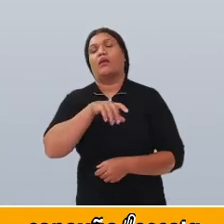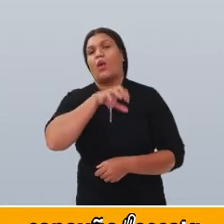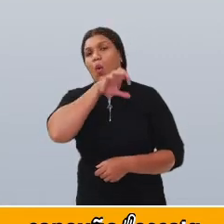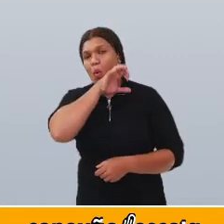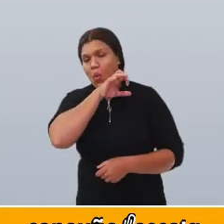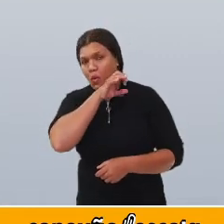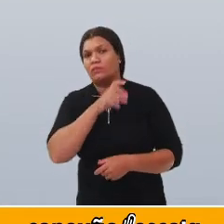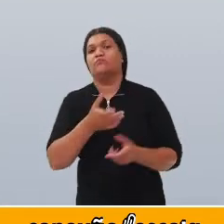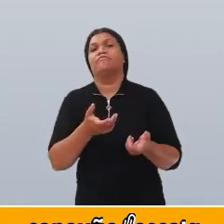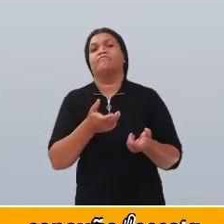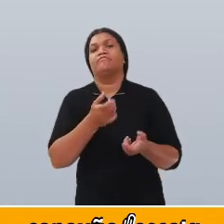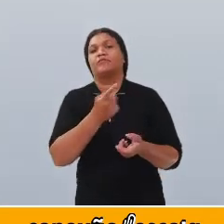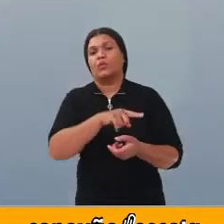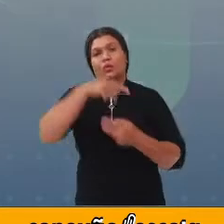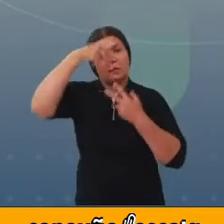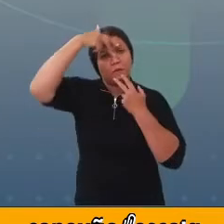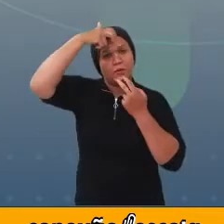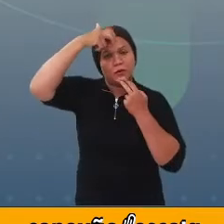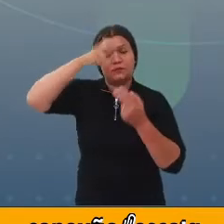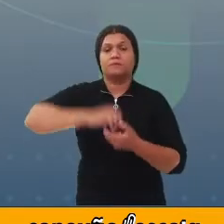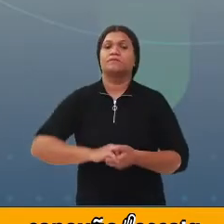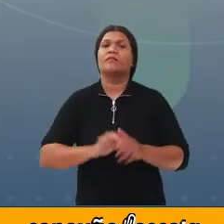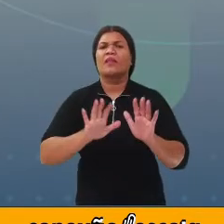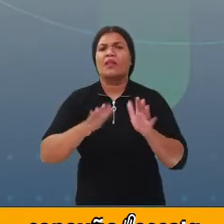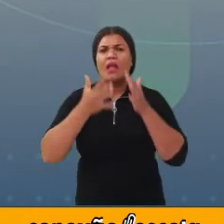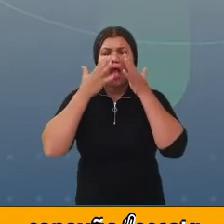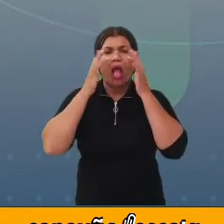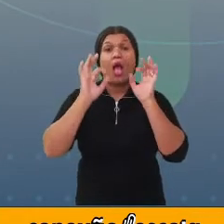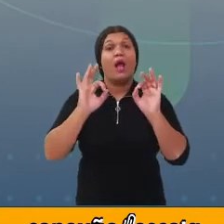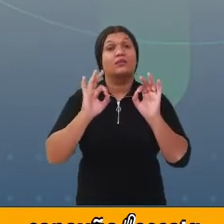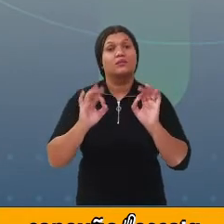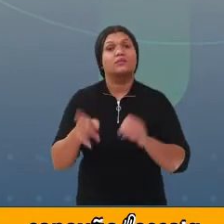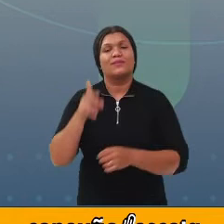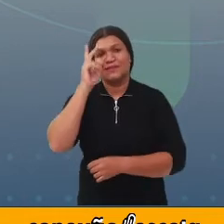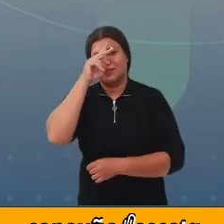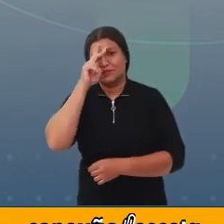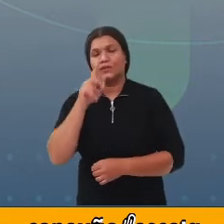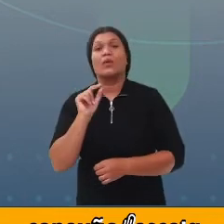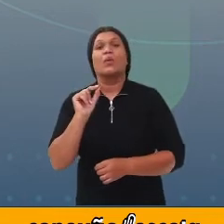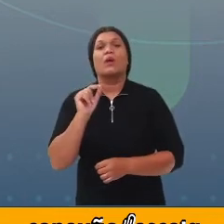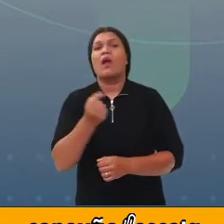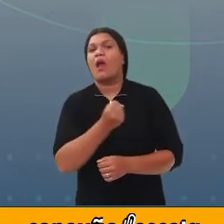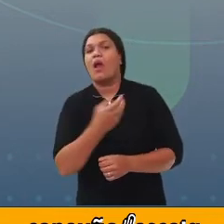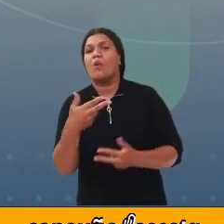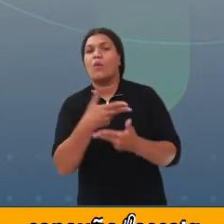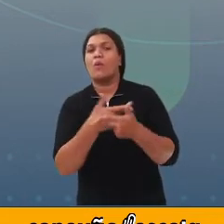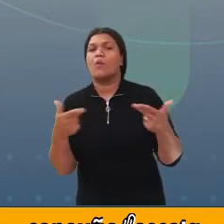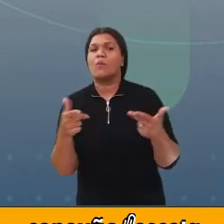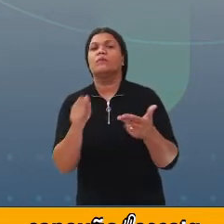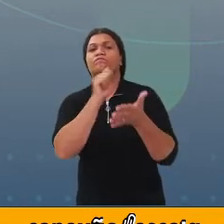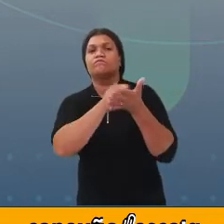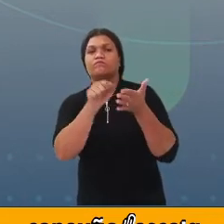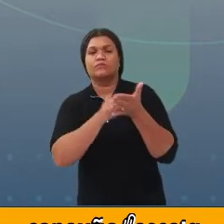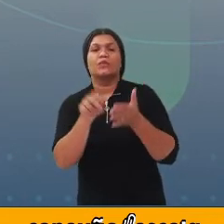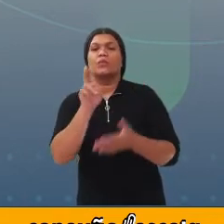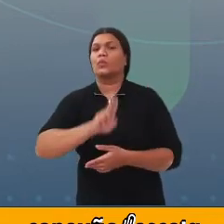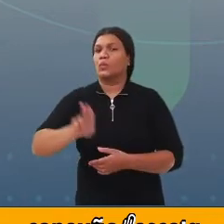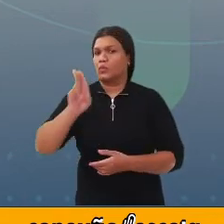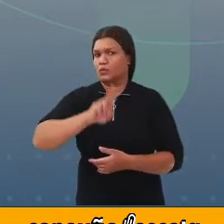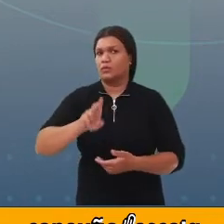o bode. Eu quero chamar a sua atenção nesse conto para alguns recursos de escrita que foram